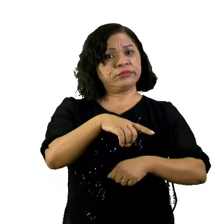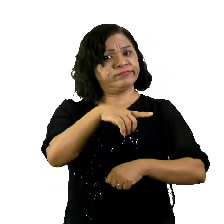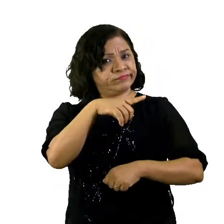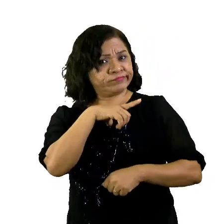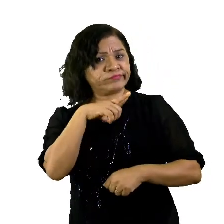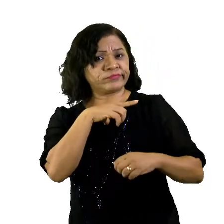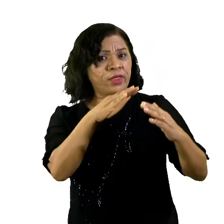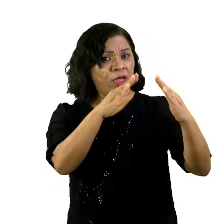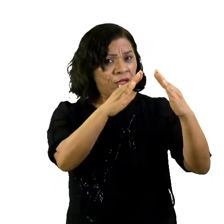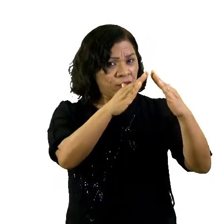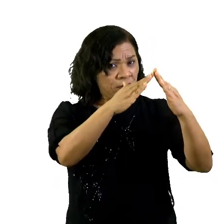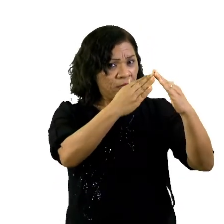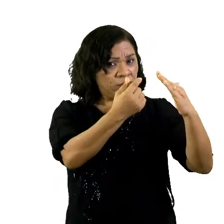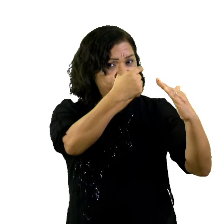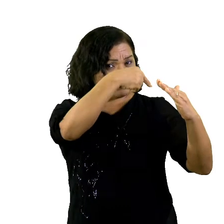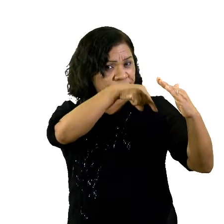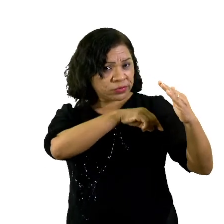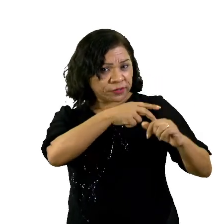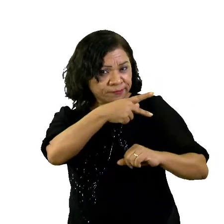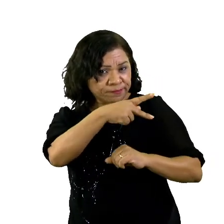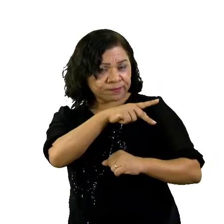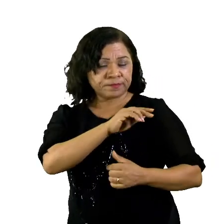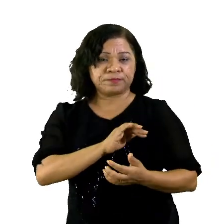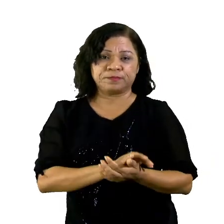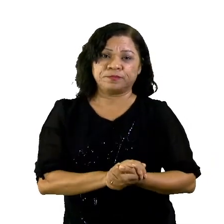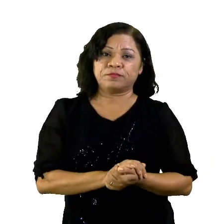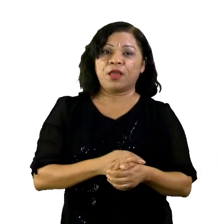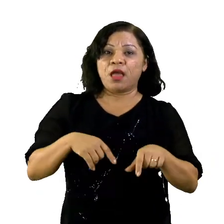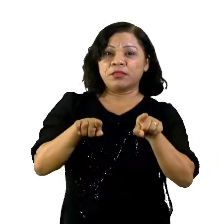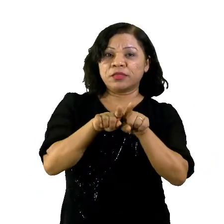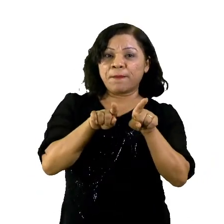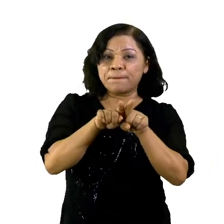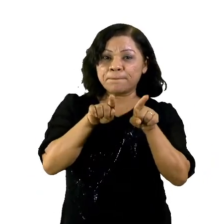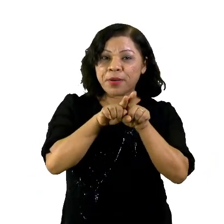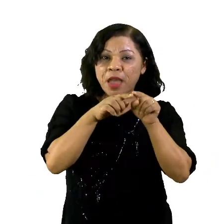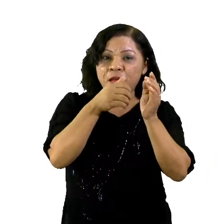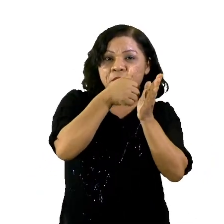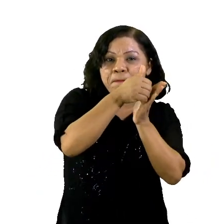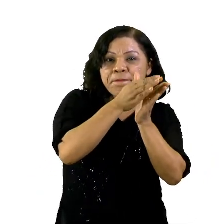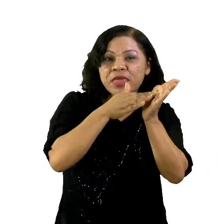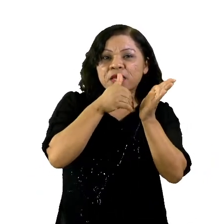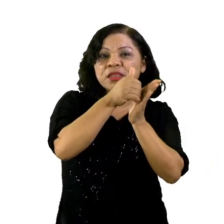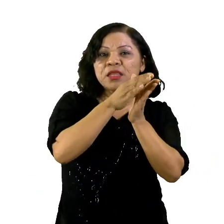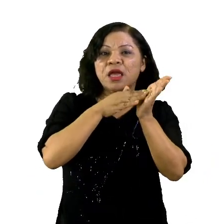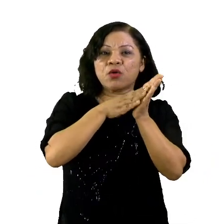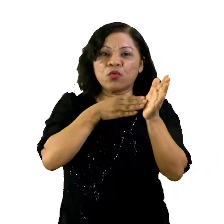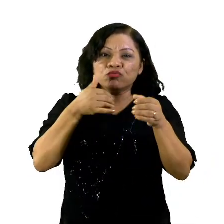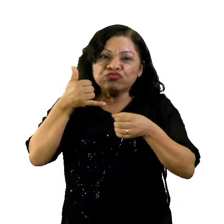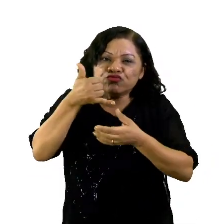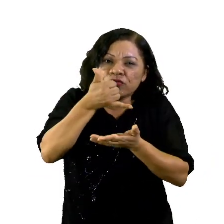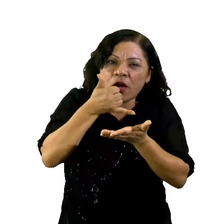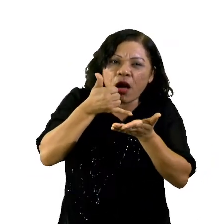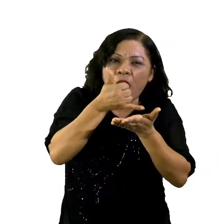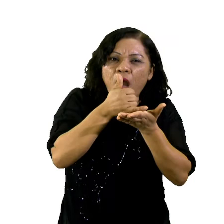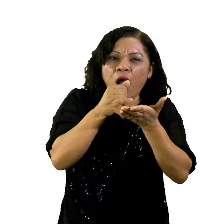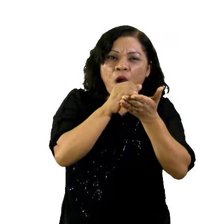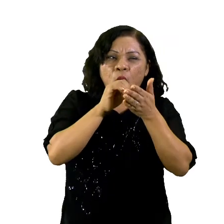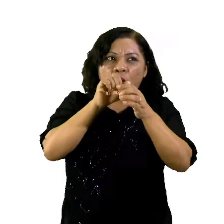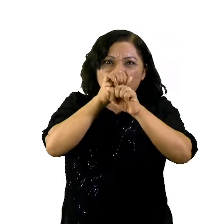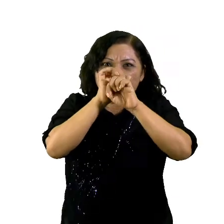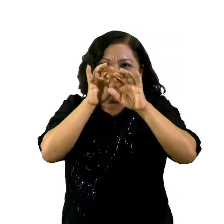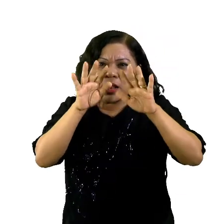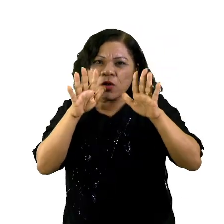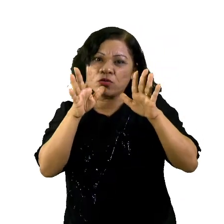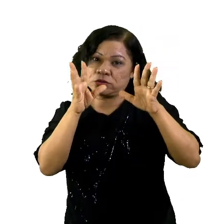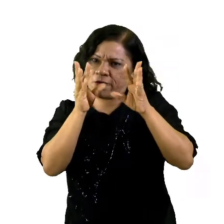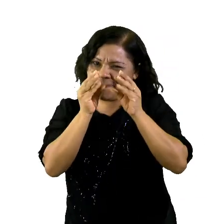E posteriormente ele decora elas com tinta óleo brilhosa e fosca. A